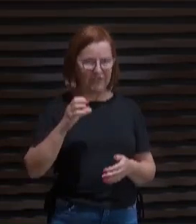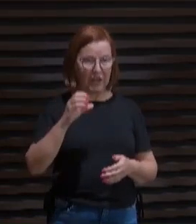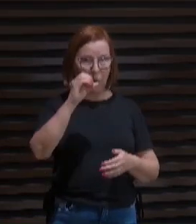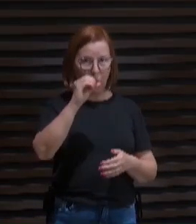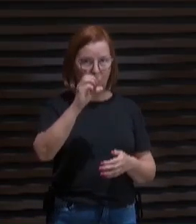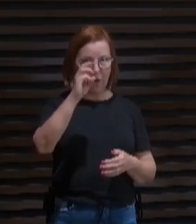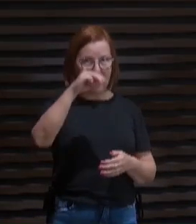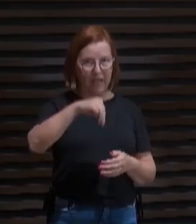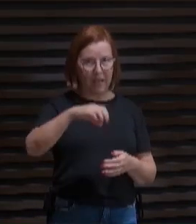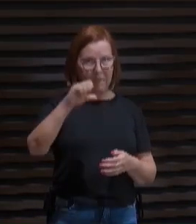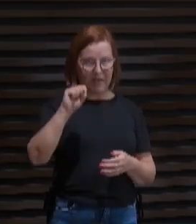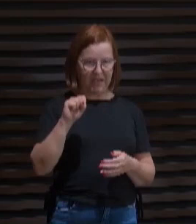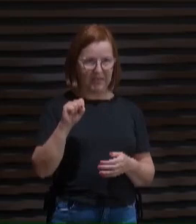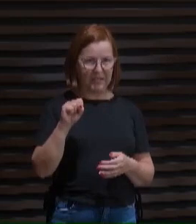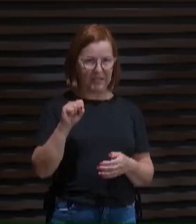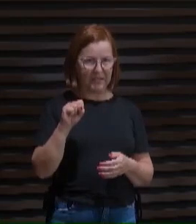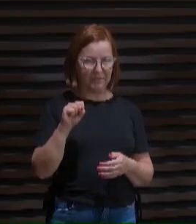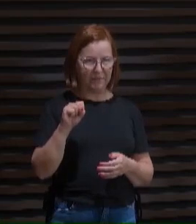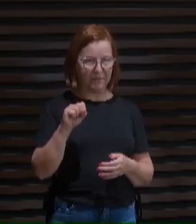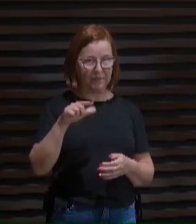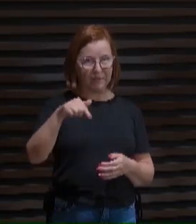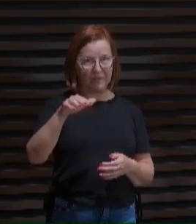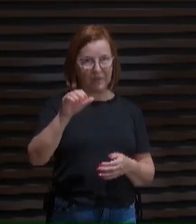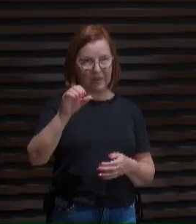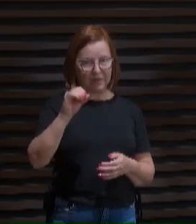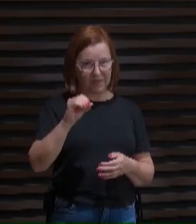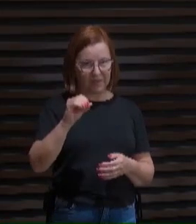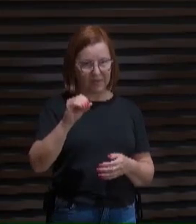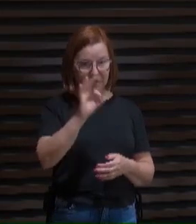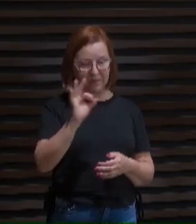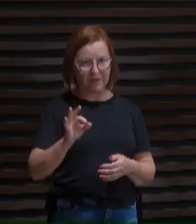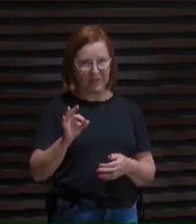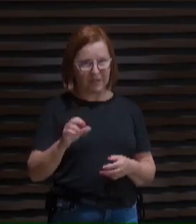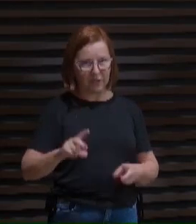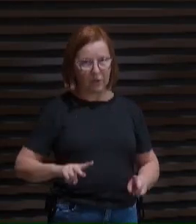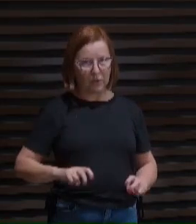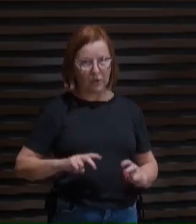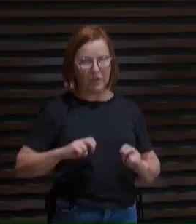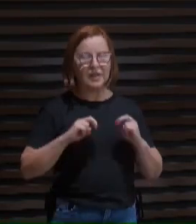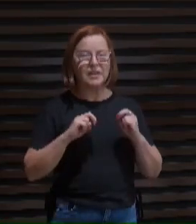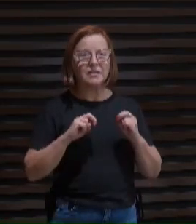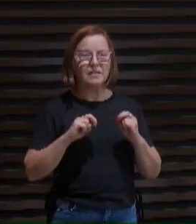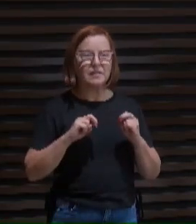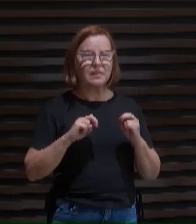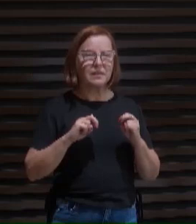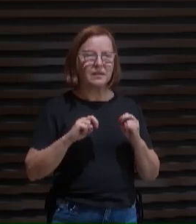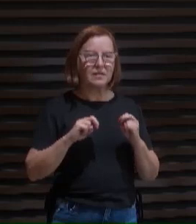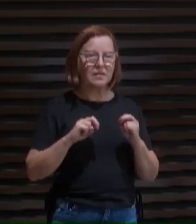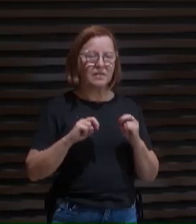Organização Mundial de Saúde, 70% dos cânceres são de origem